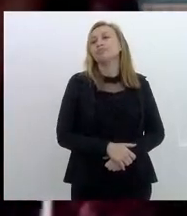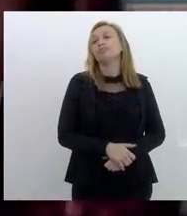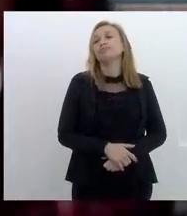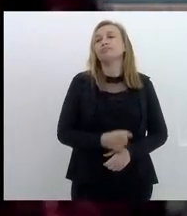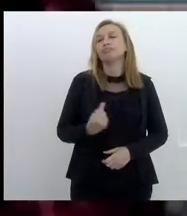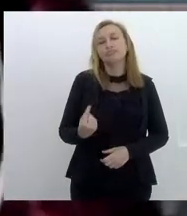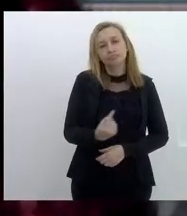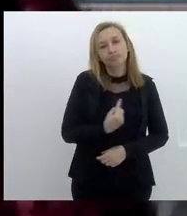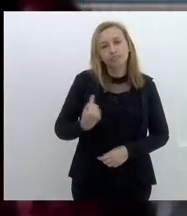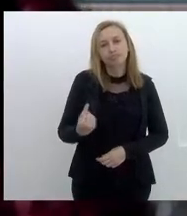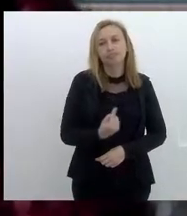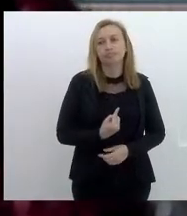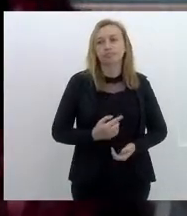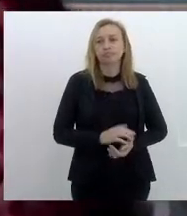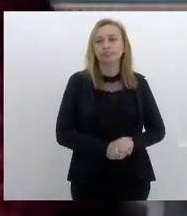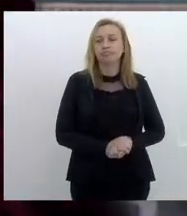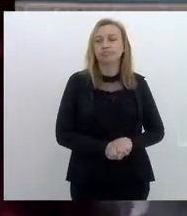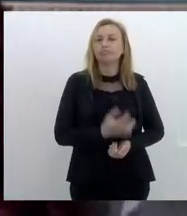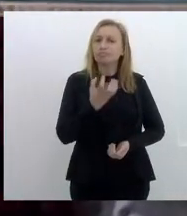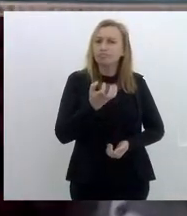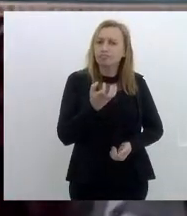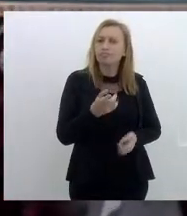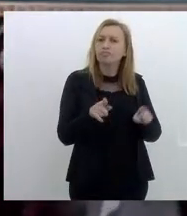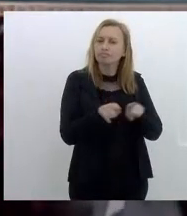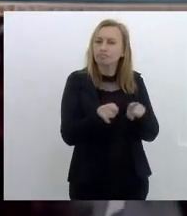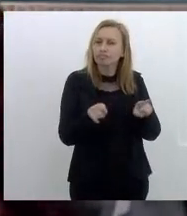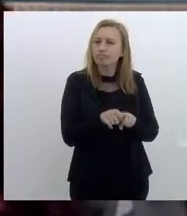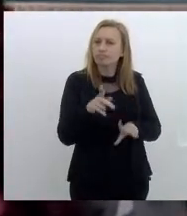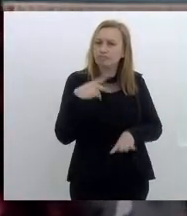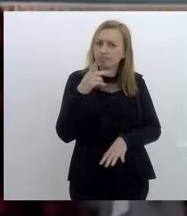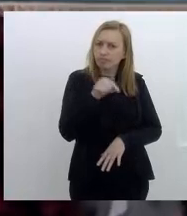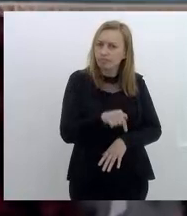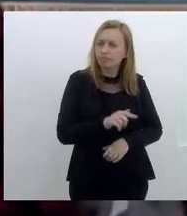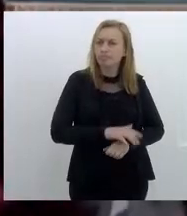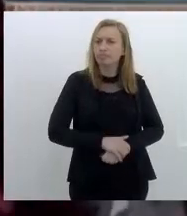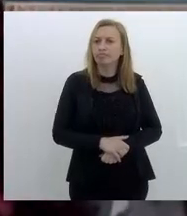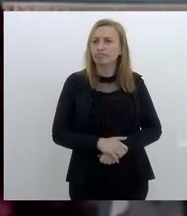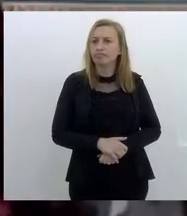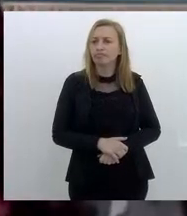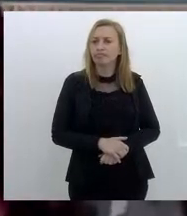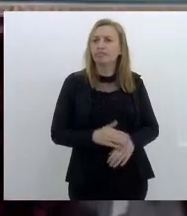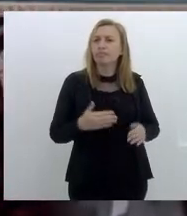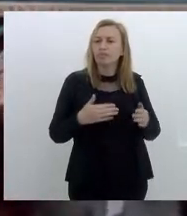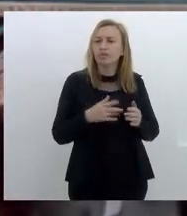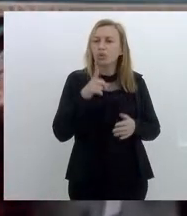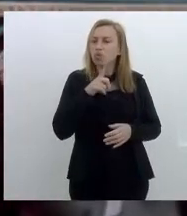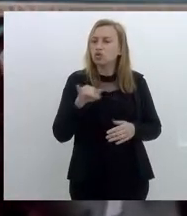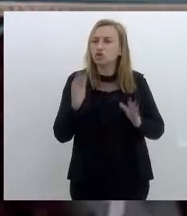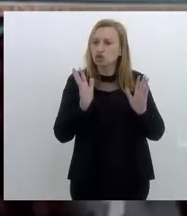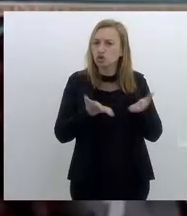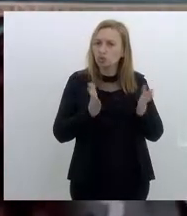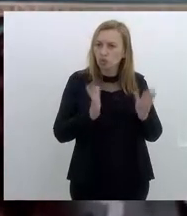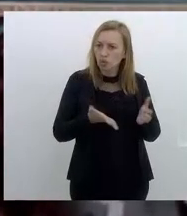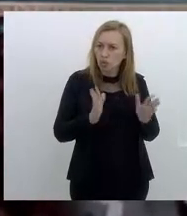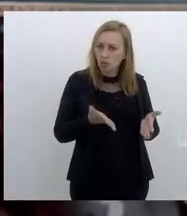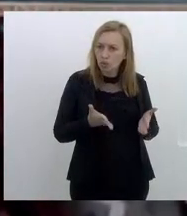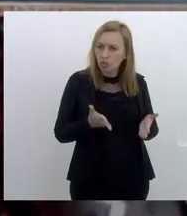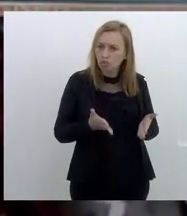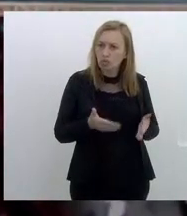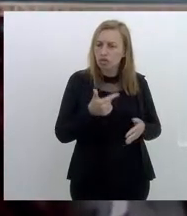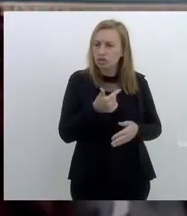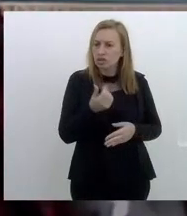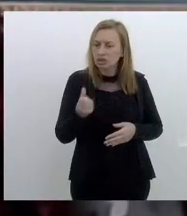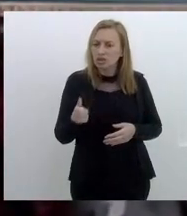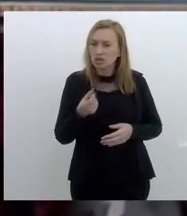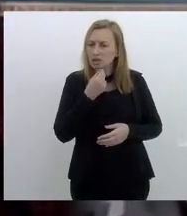nós é queremos também ressaltar aqui que até um dia de hoje a presente data de Desejo de